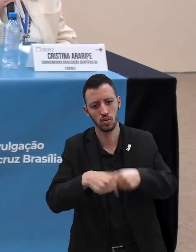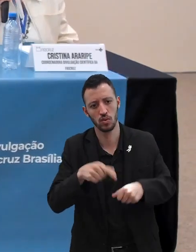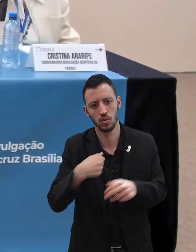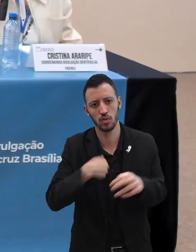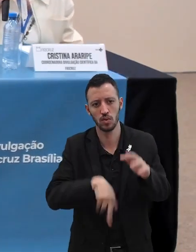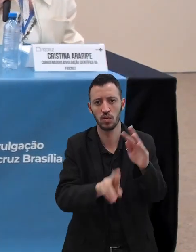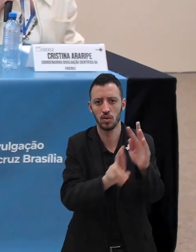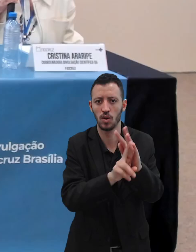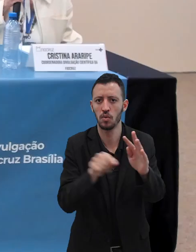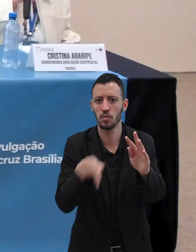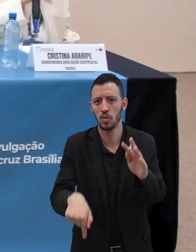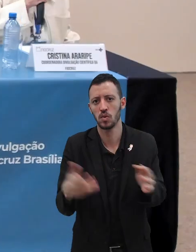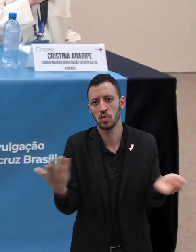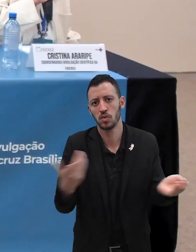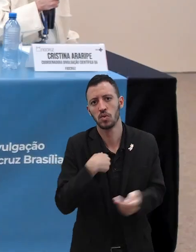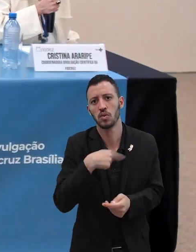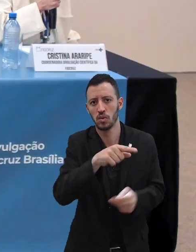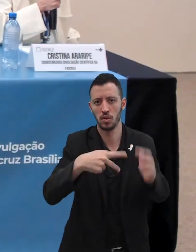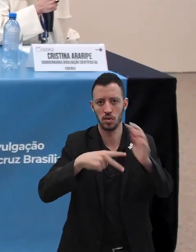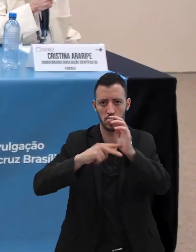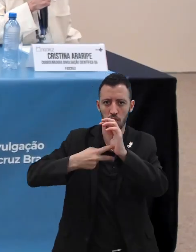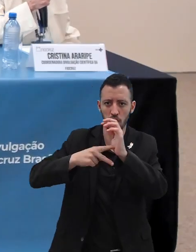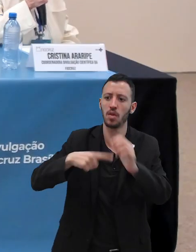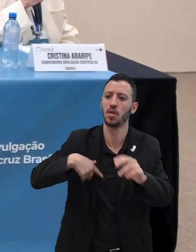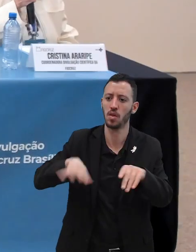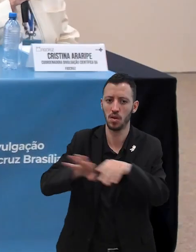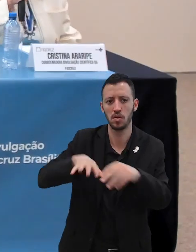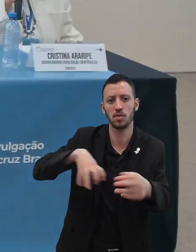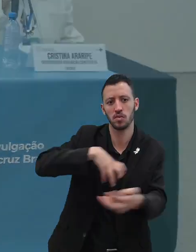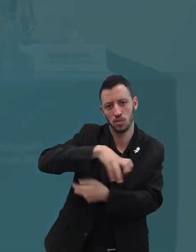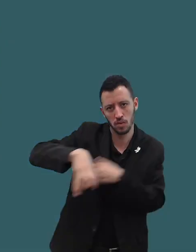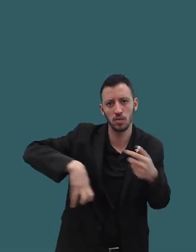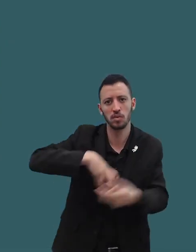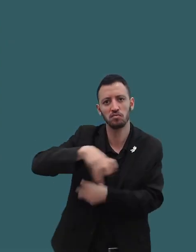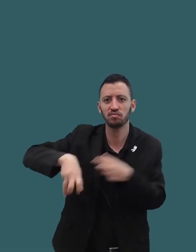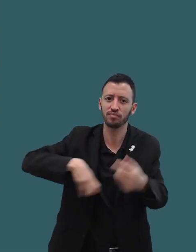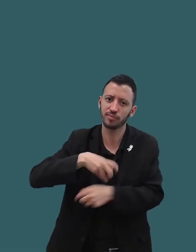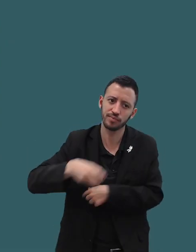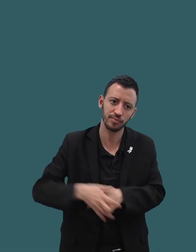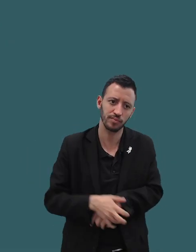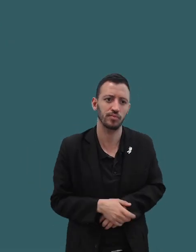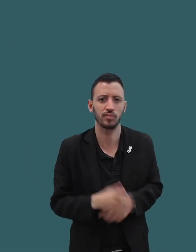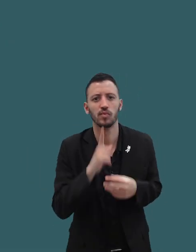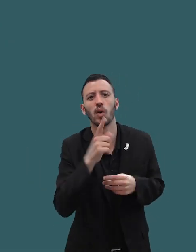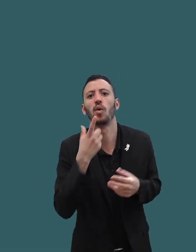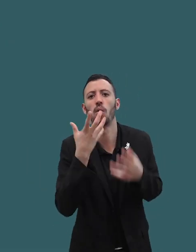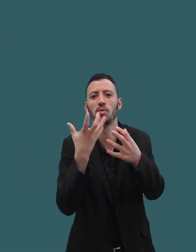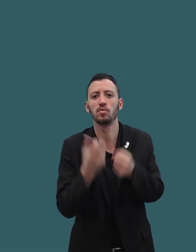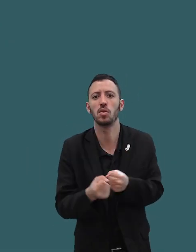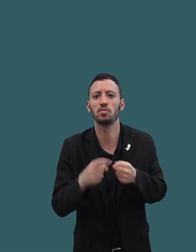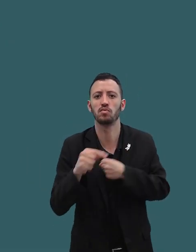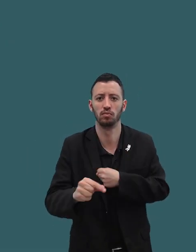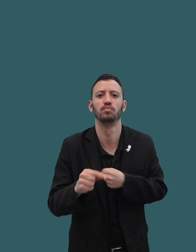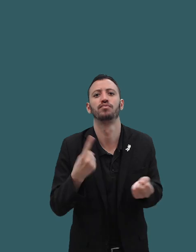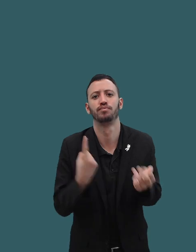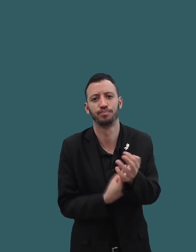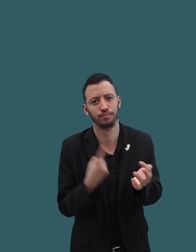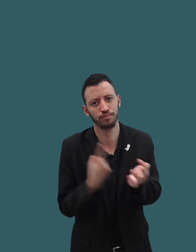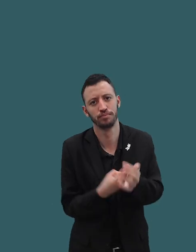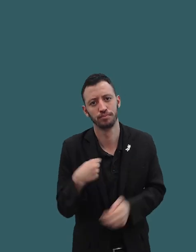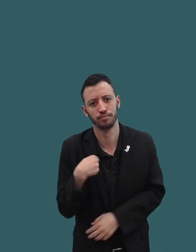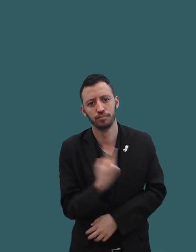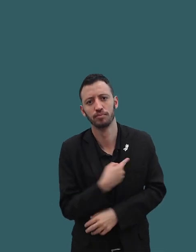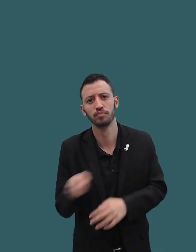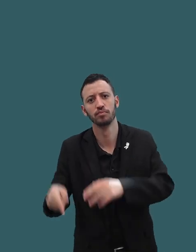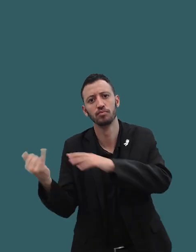Eu sou sindicalizada, estou em greve, né, mas assumindo os compromissos que a